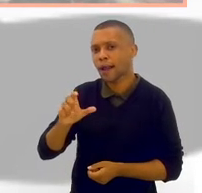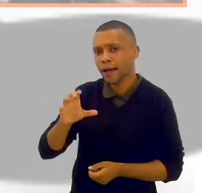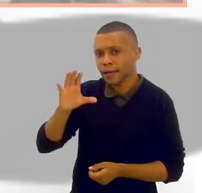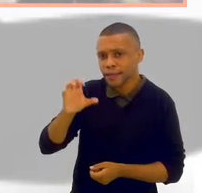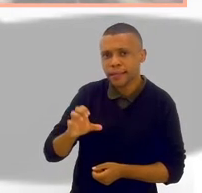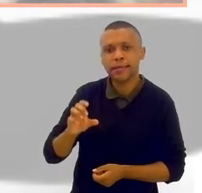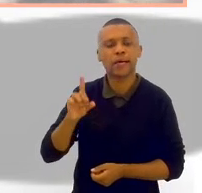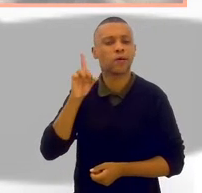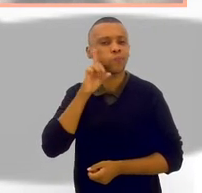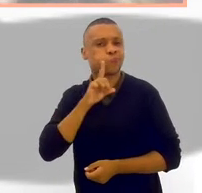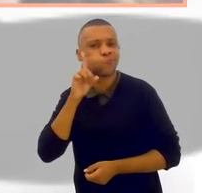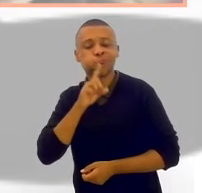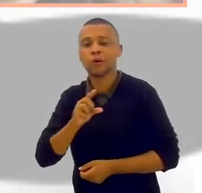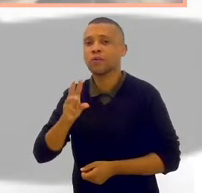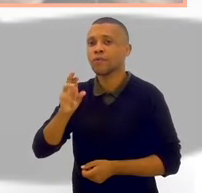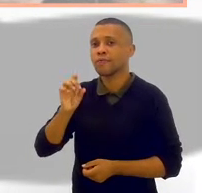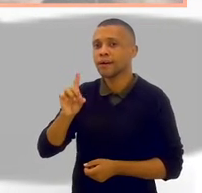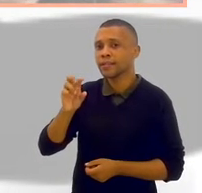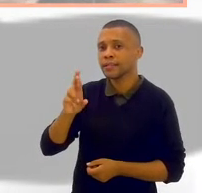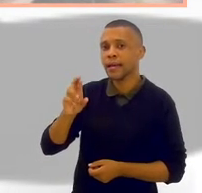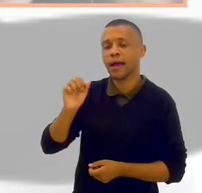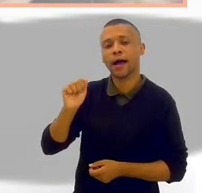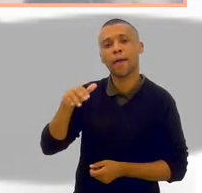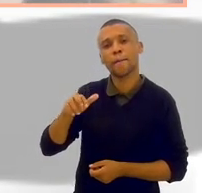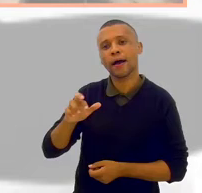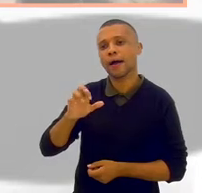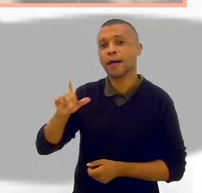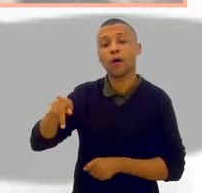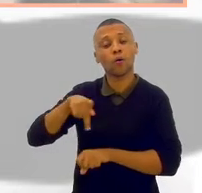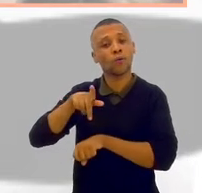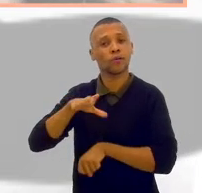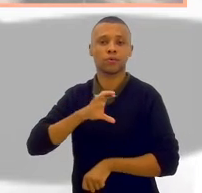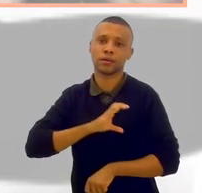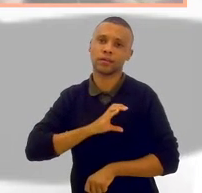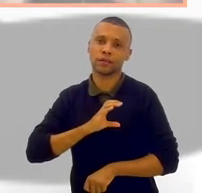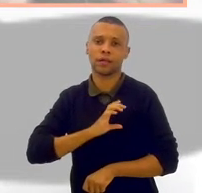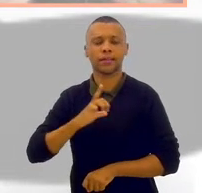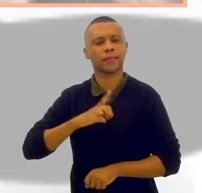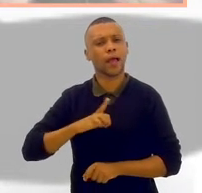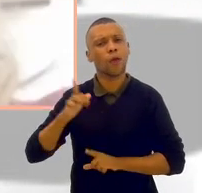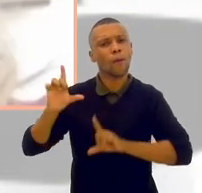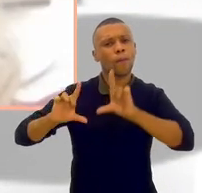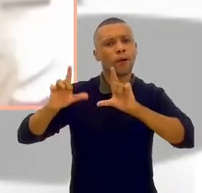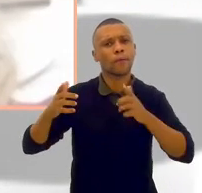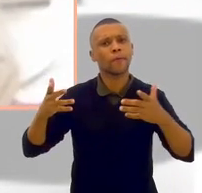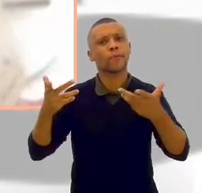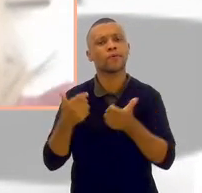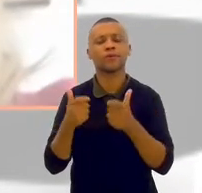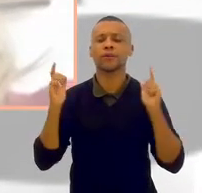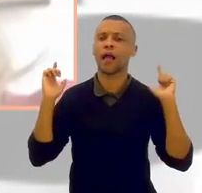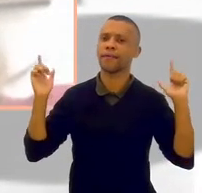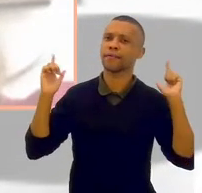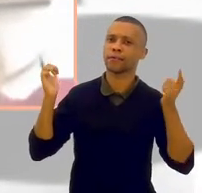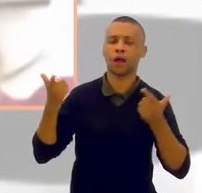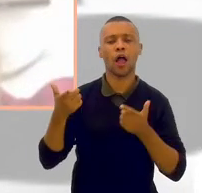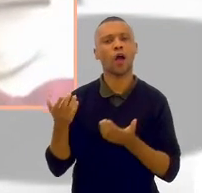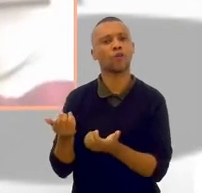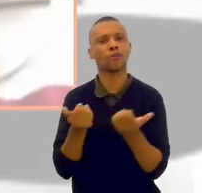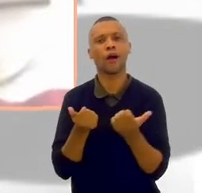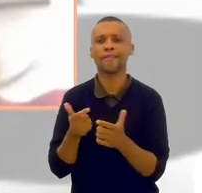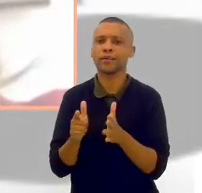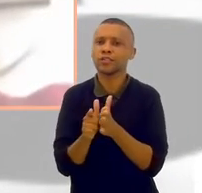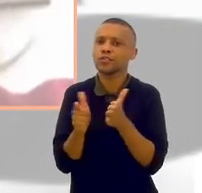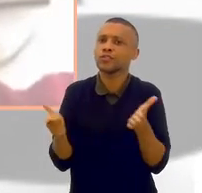enfim, com o Vander Amaral no Canadá, que tem um programa maravilhoso de aventuras, é um jovem jornalista